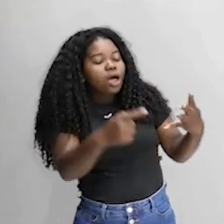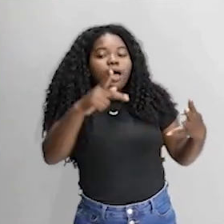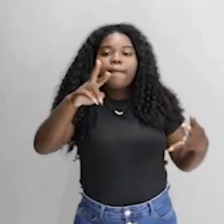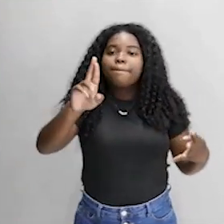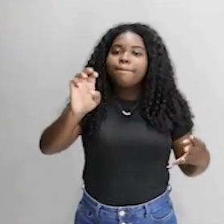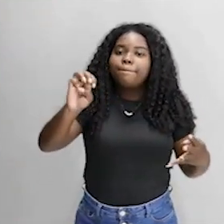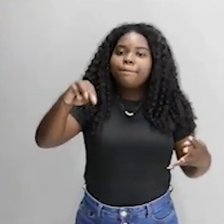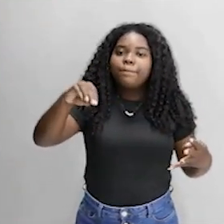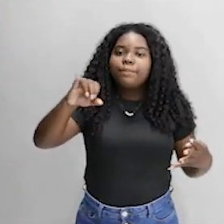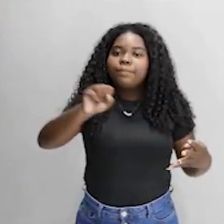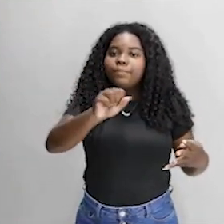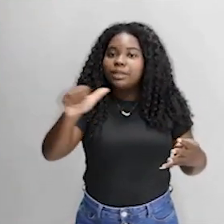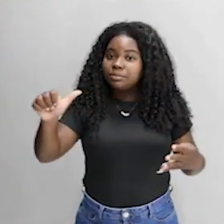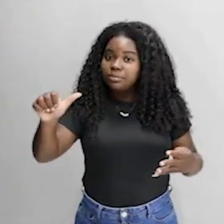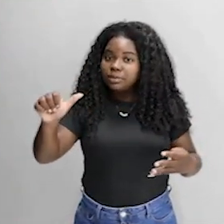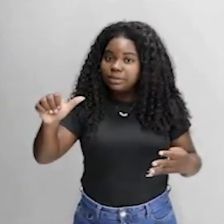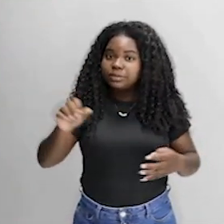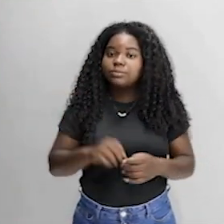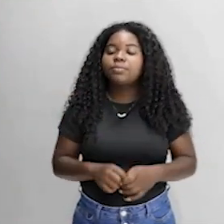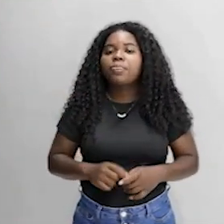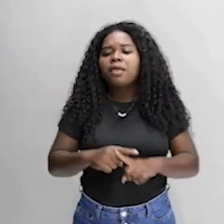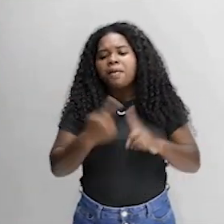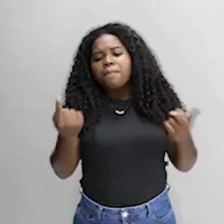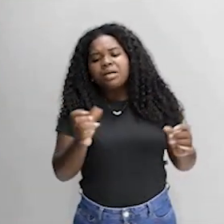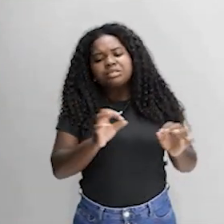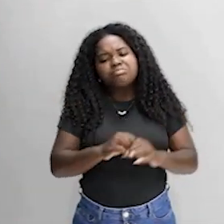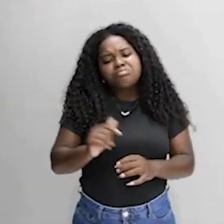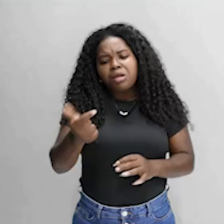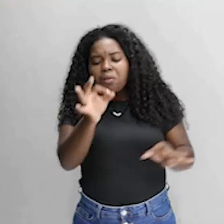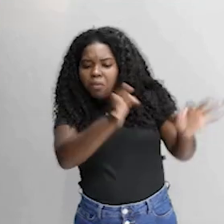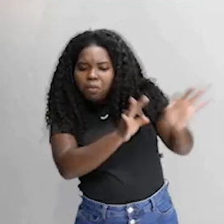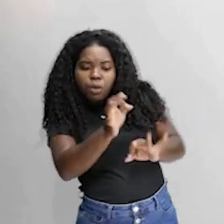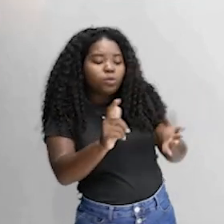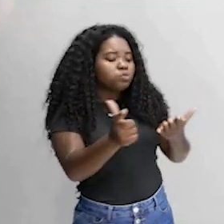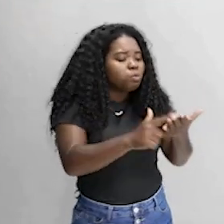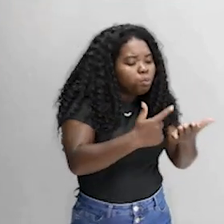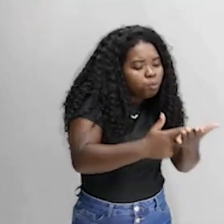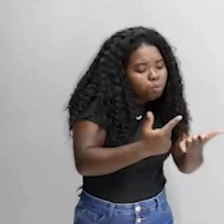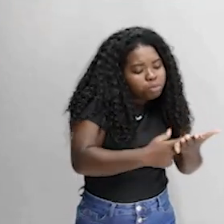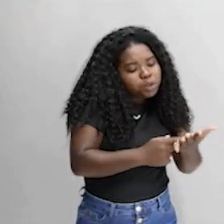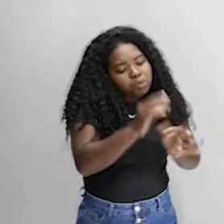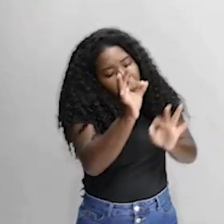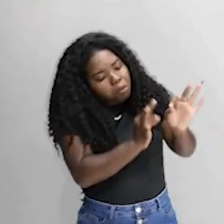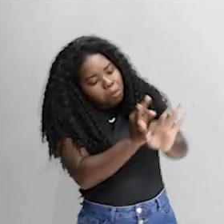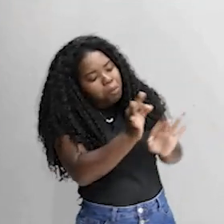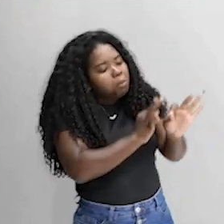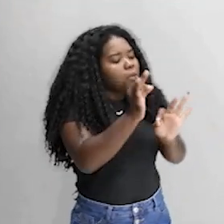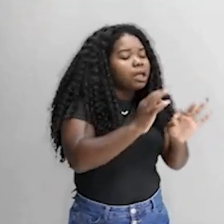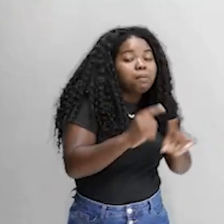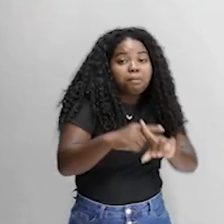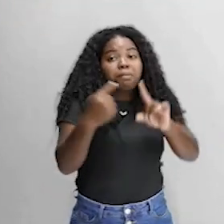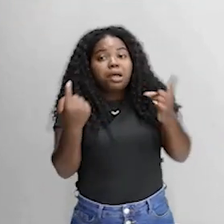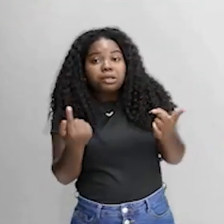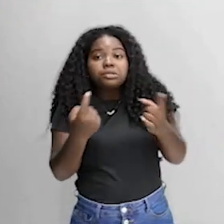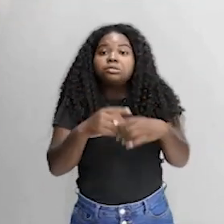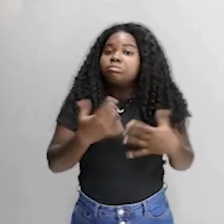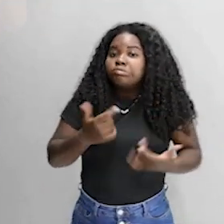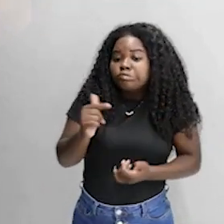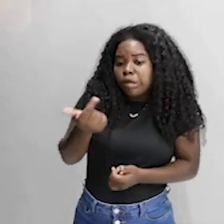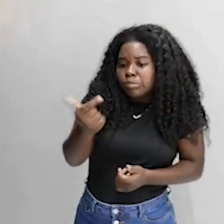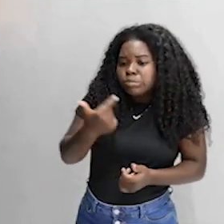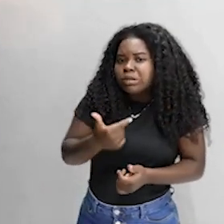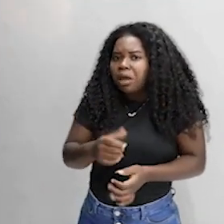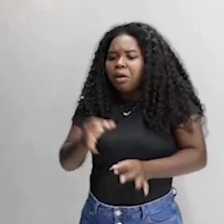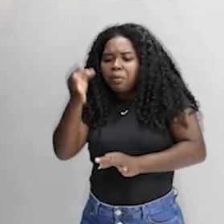elas não têm uma ordem, grava o que eu estou te dizendo. Os livros eles fazem em uma ordem lá estabelecida, mas necessariamente não existe